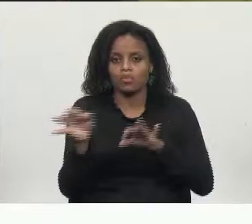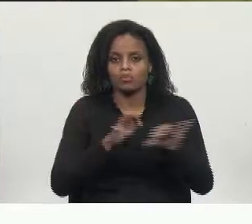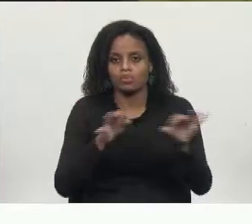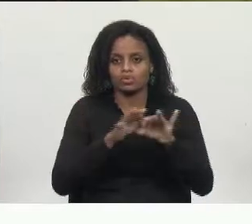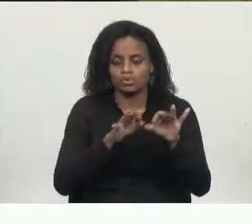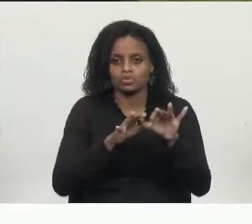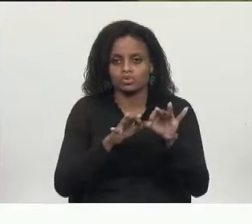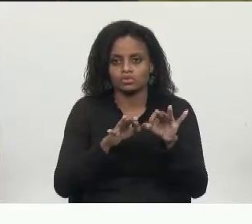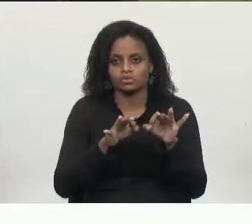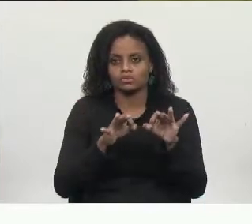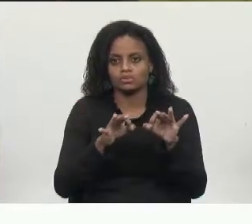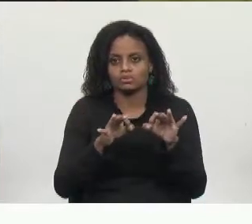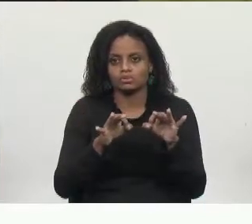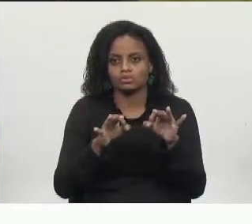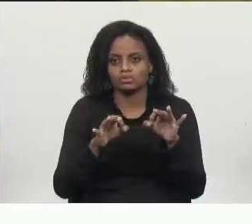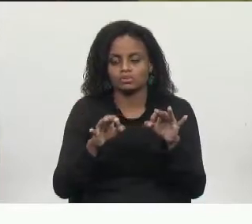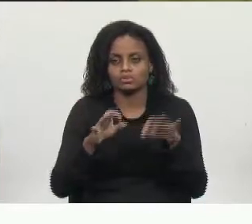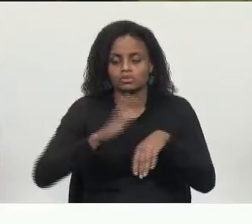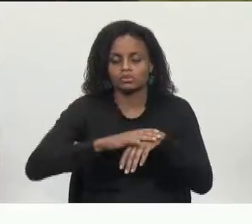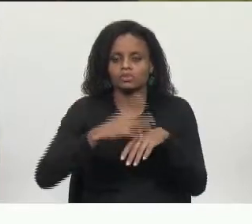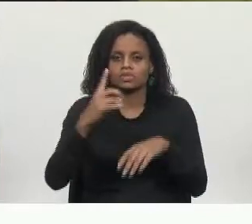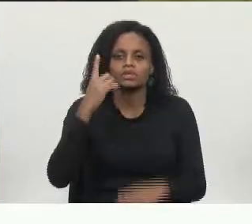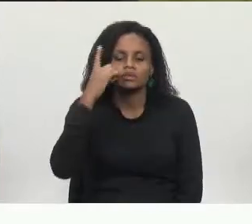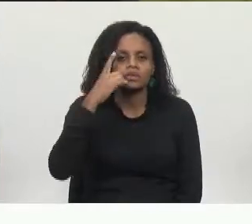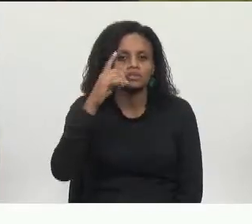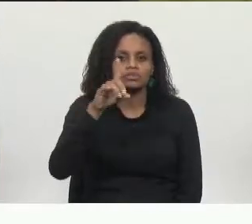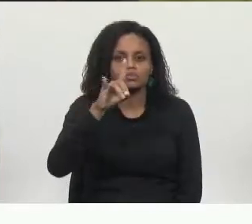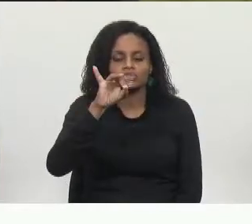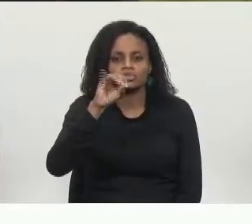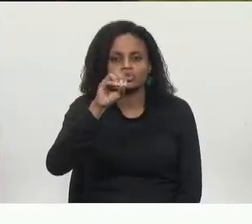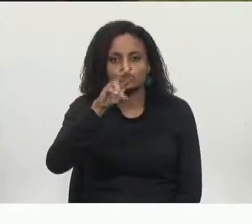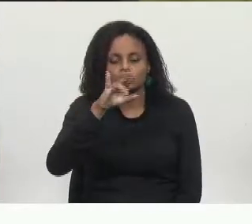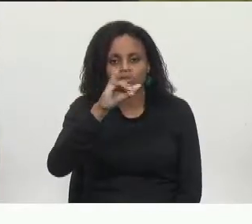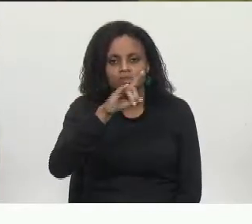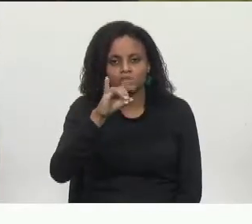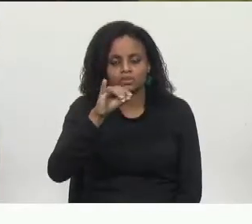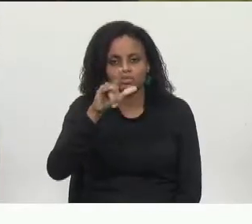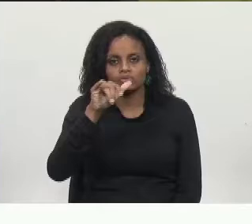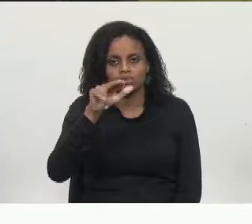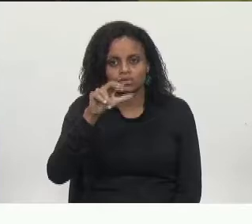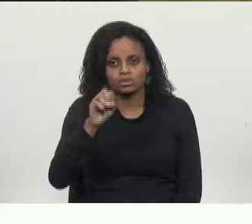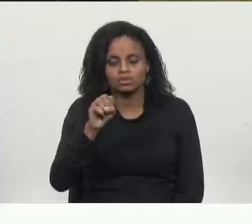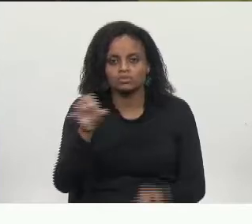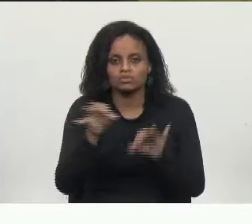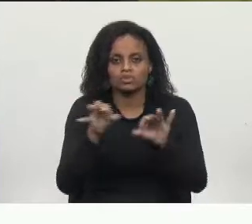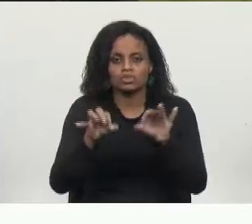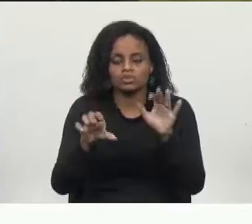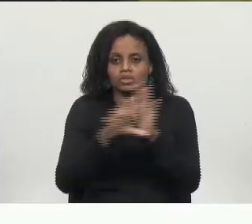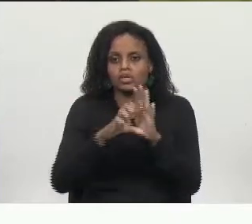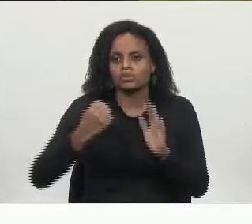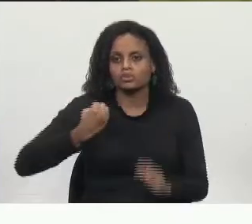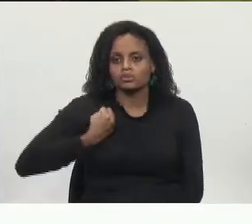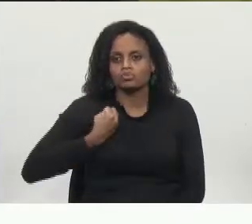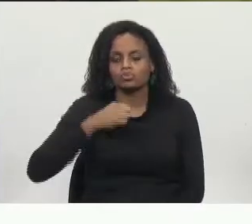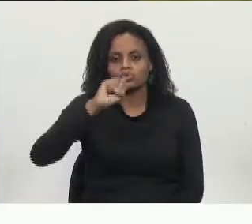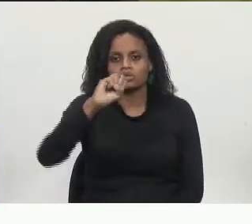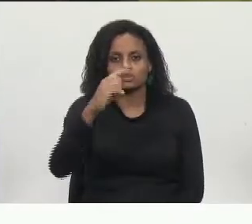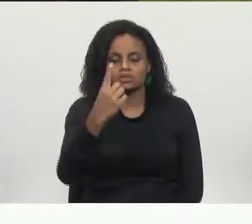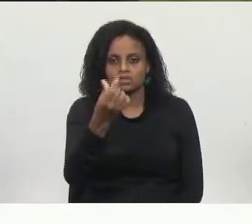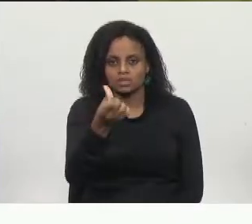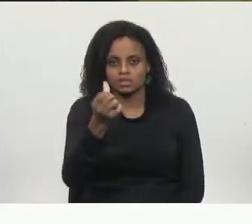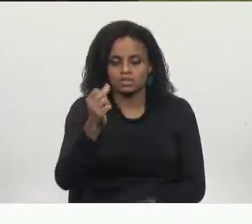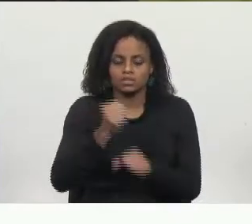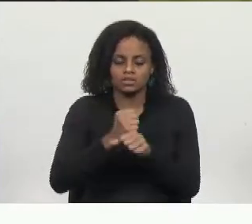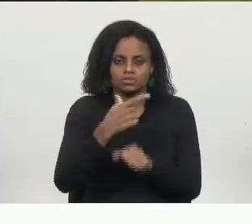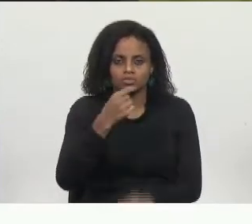projeto de resolução de autoria do deputado Dionísio Lins, projeto de resolução número 816, de 2018,